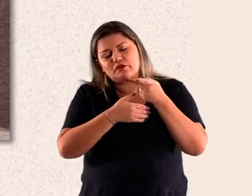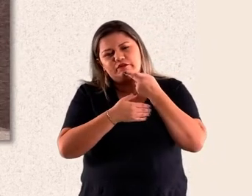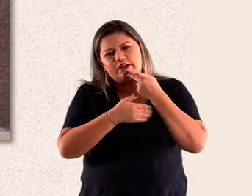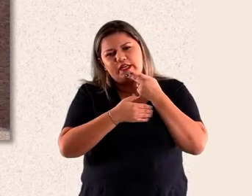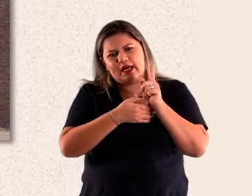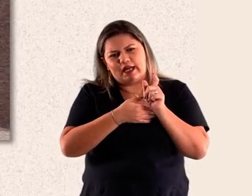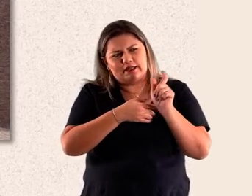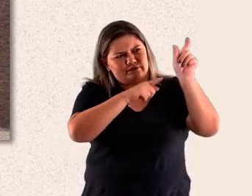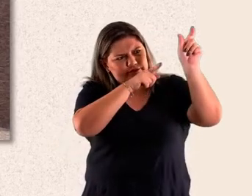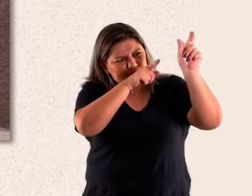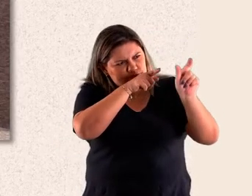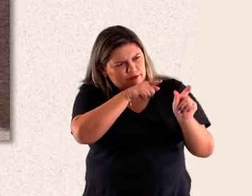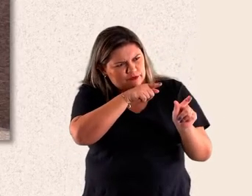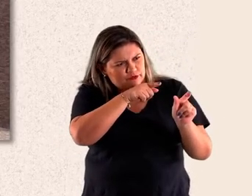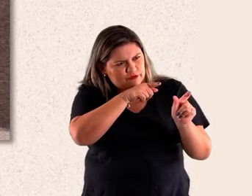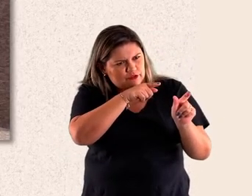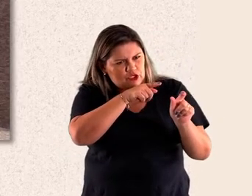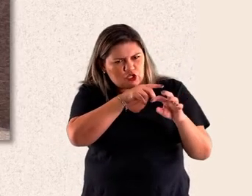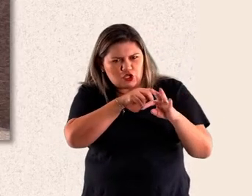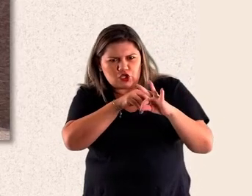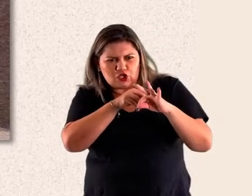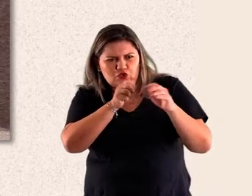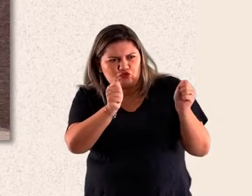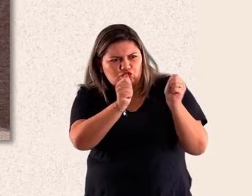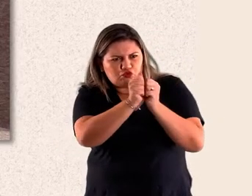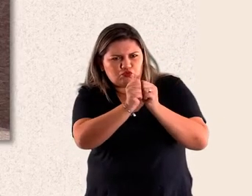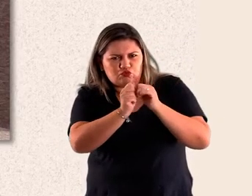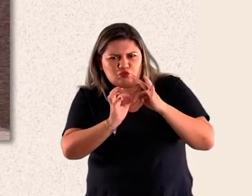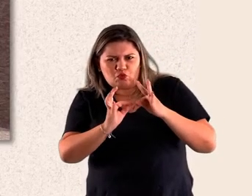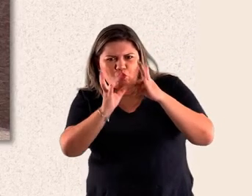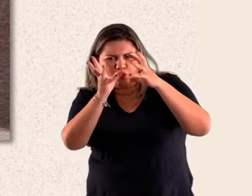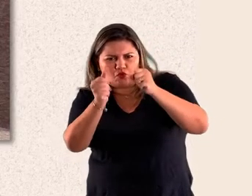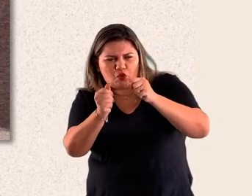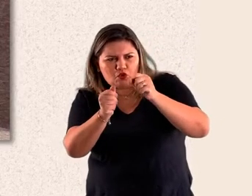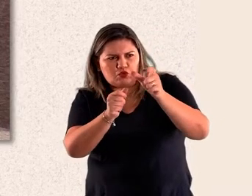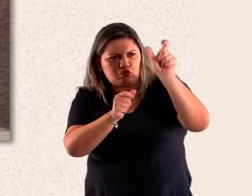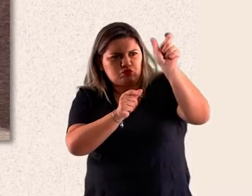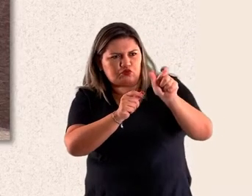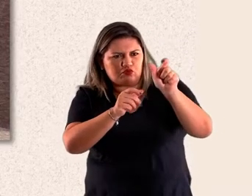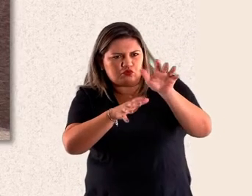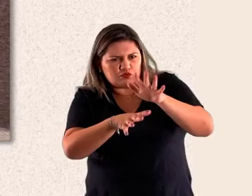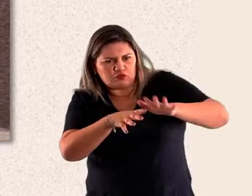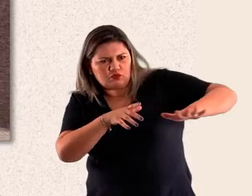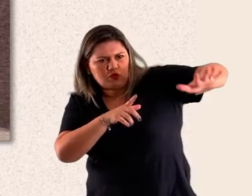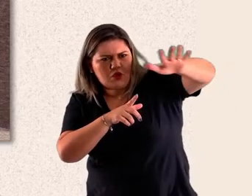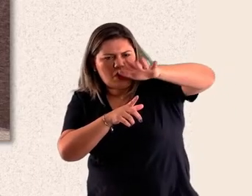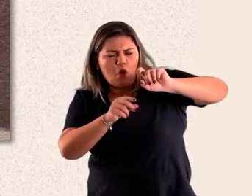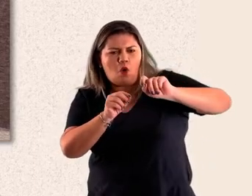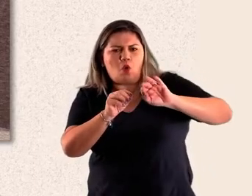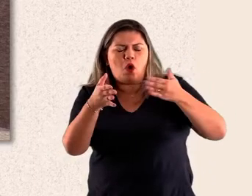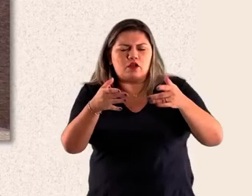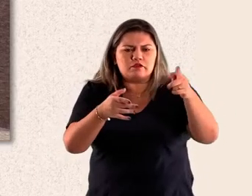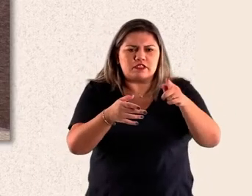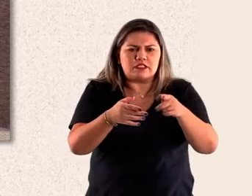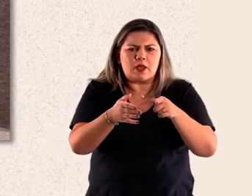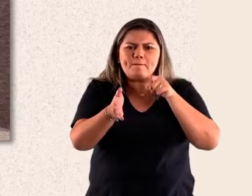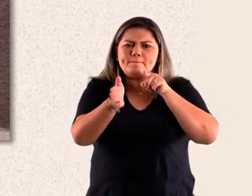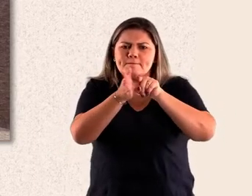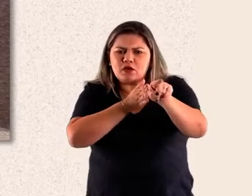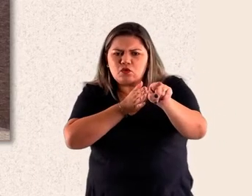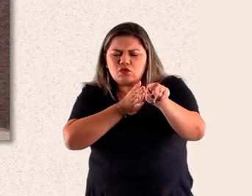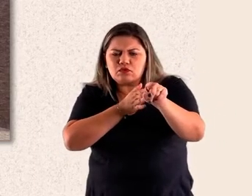do indivíduo e do todo né E quando você fecha o teu questionamento